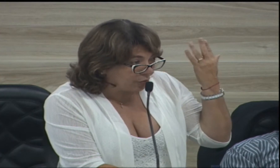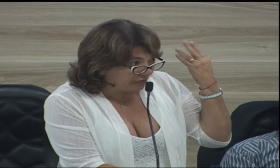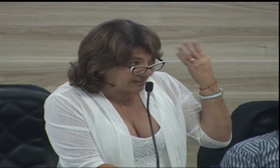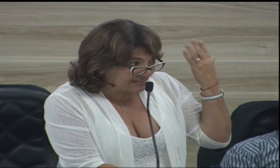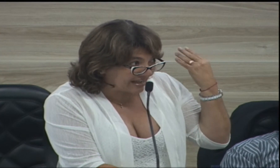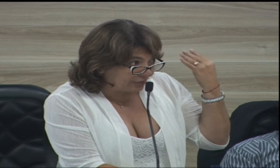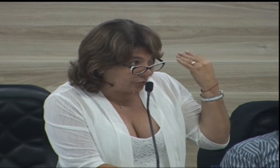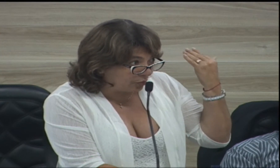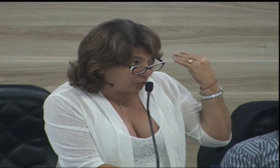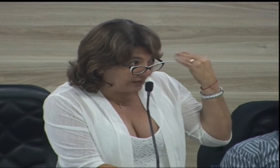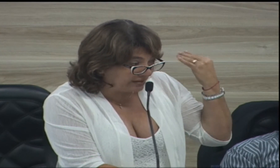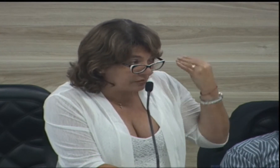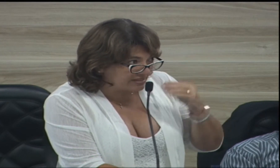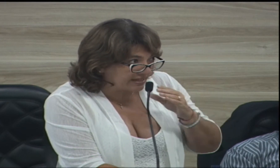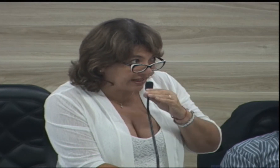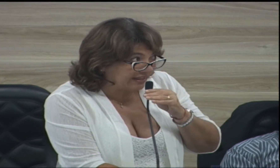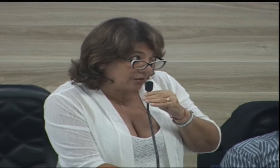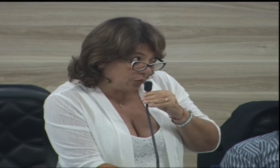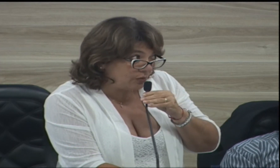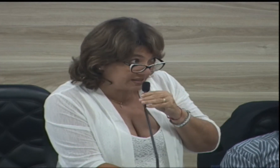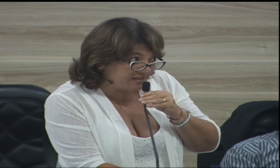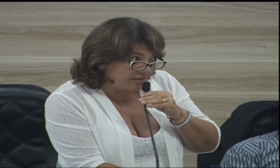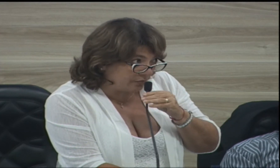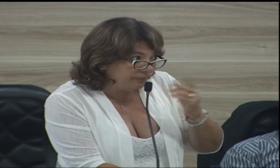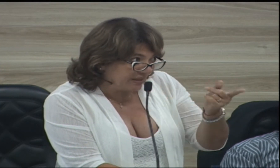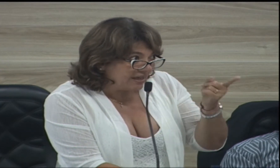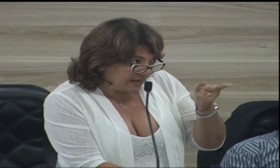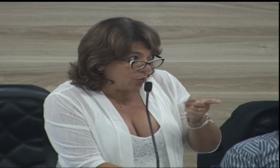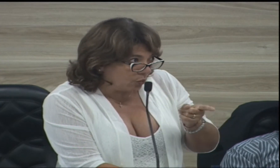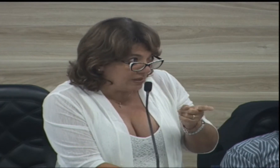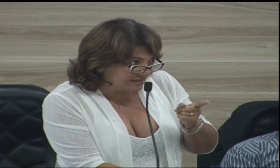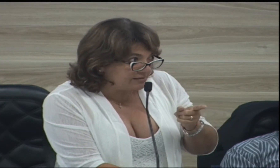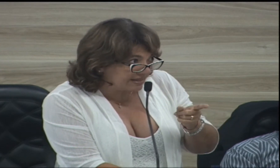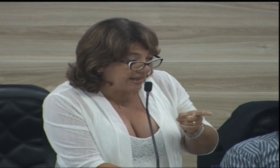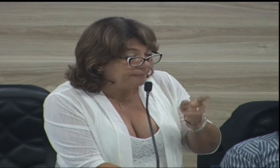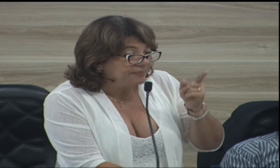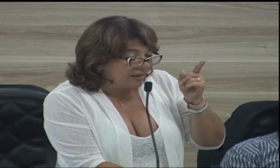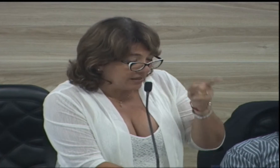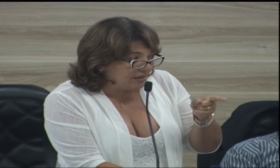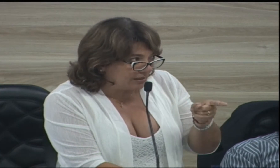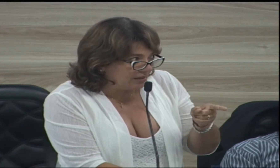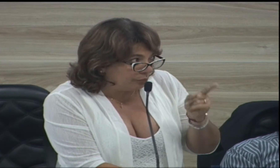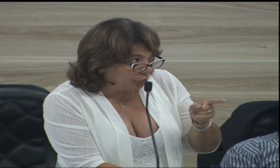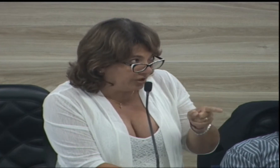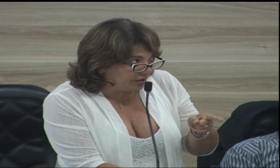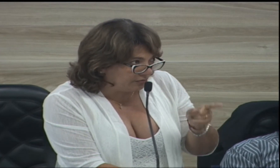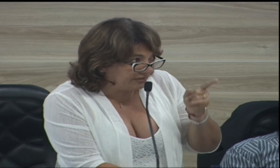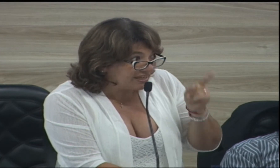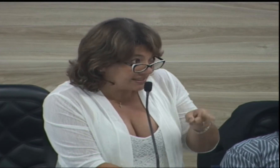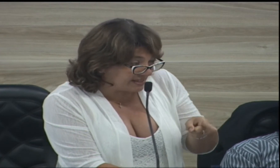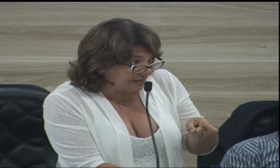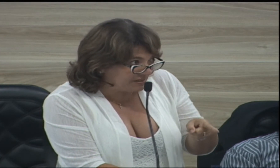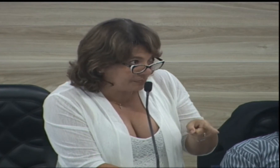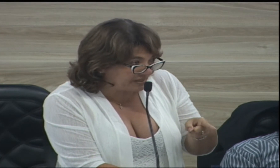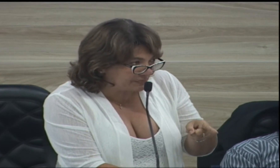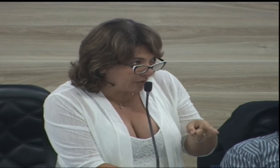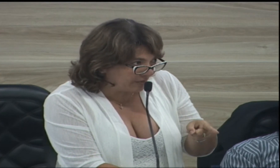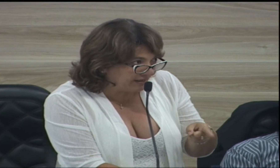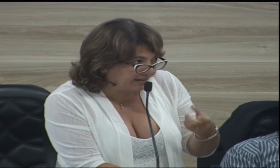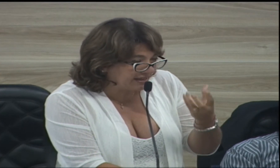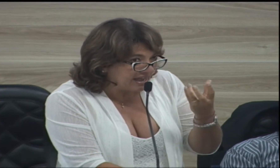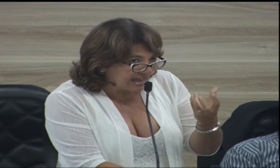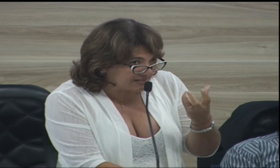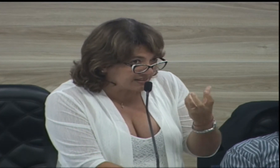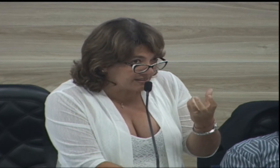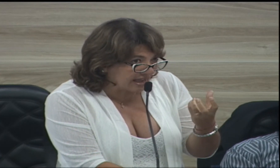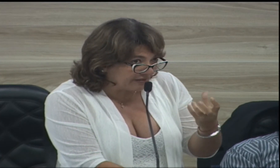eu tinha conversado com o antigo secretário Luizinho em algumas, né, em mutirão de exames,